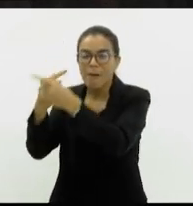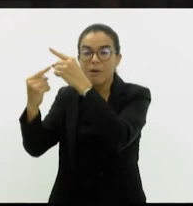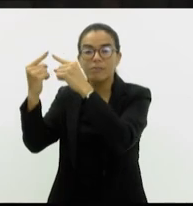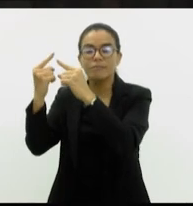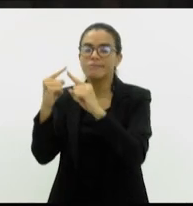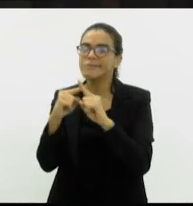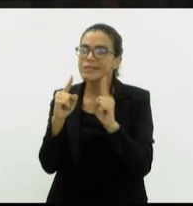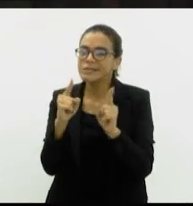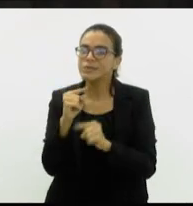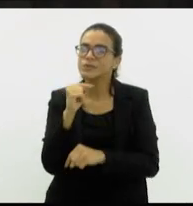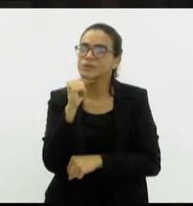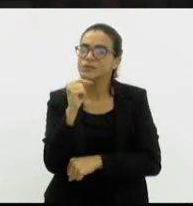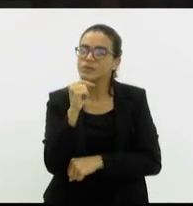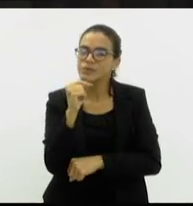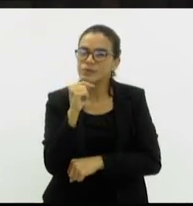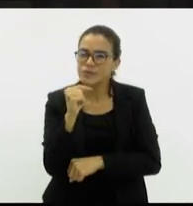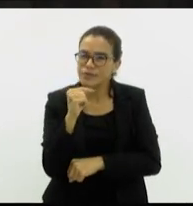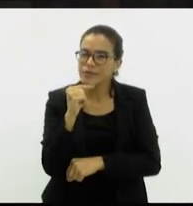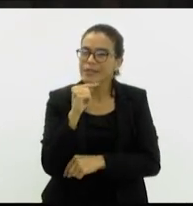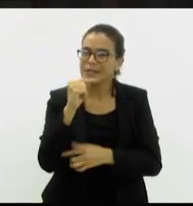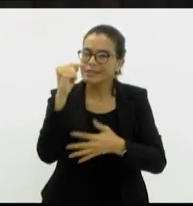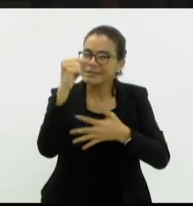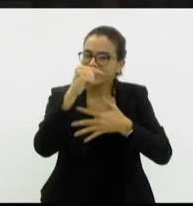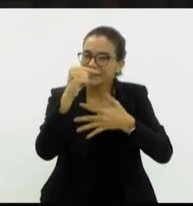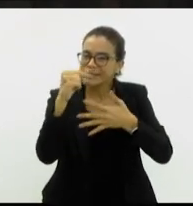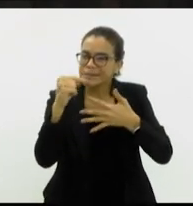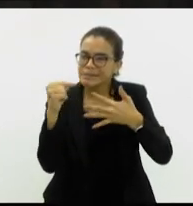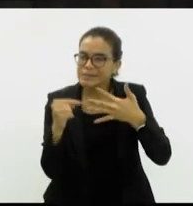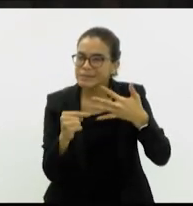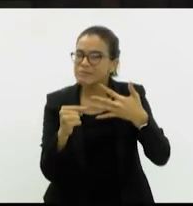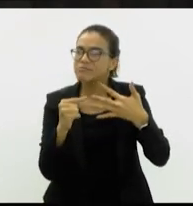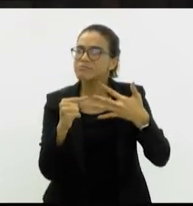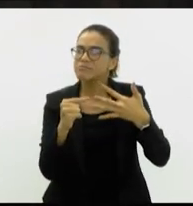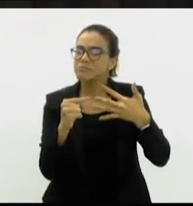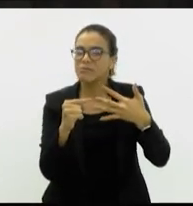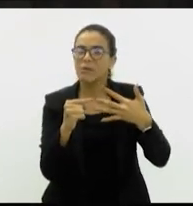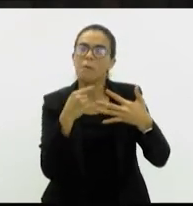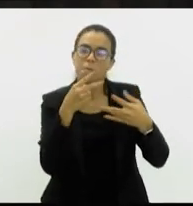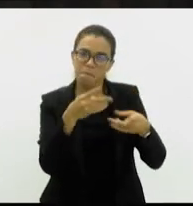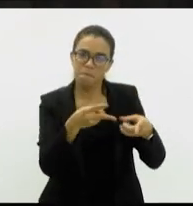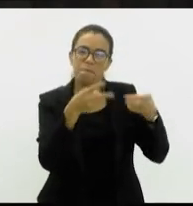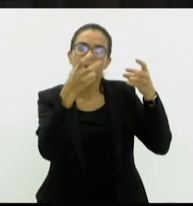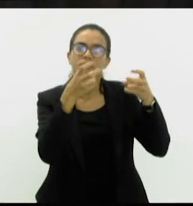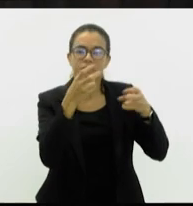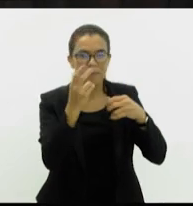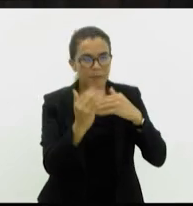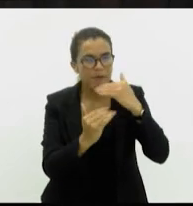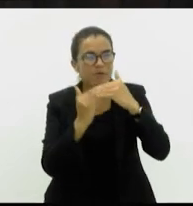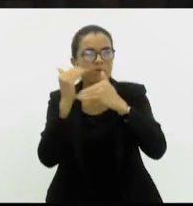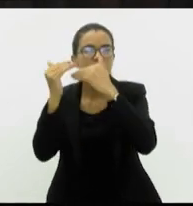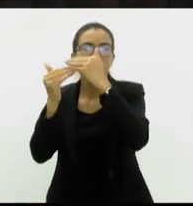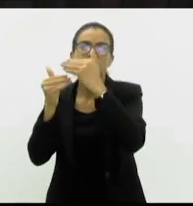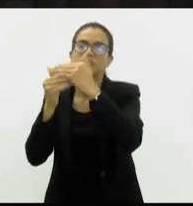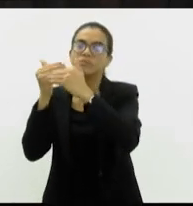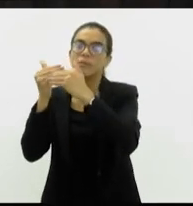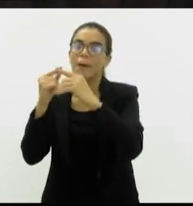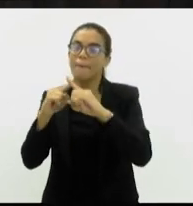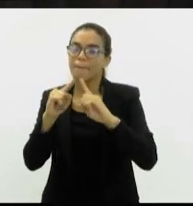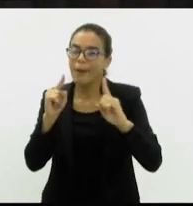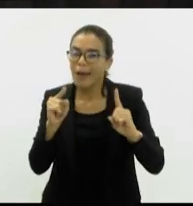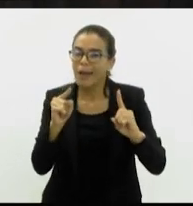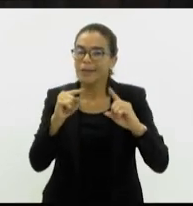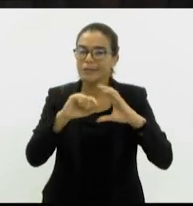algumas dúvidas que tem evoluído sobre o